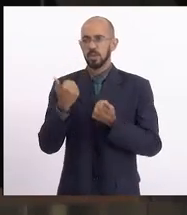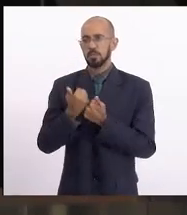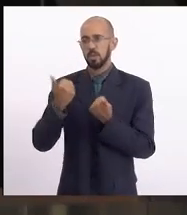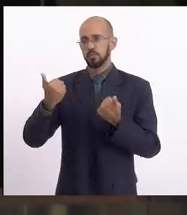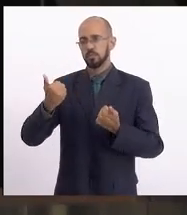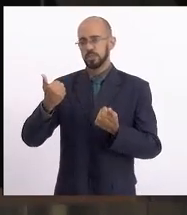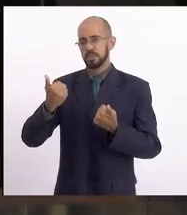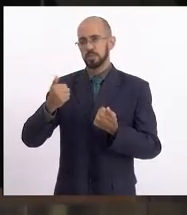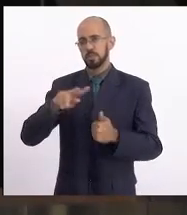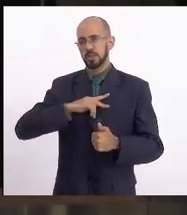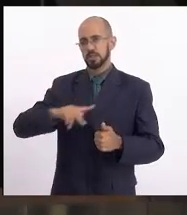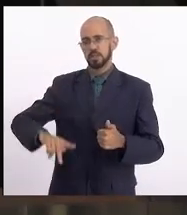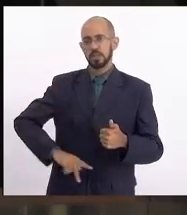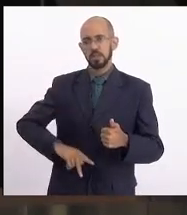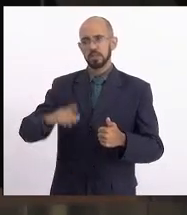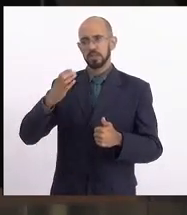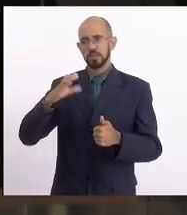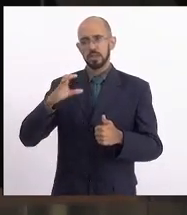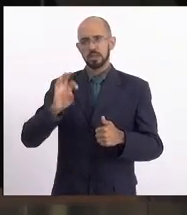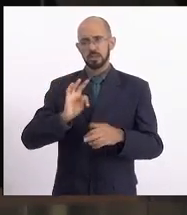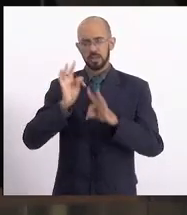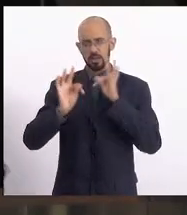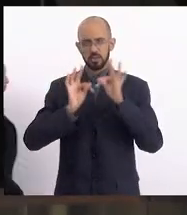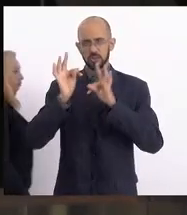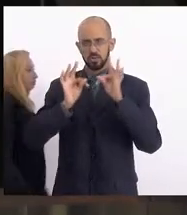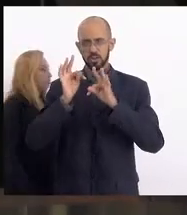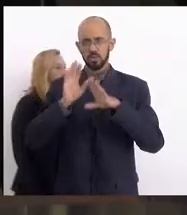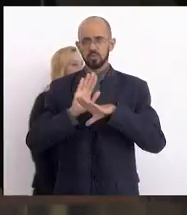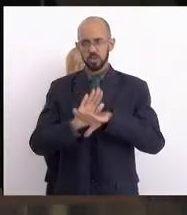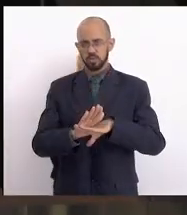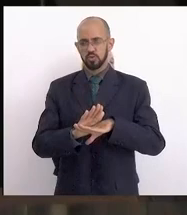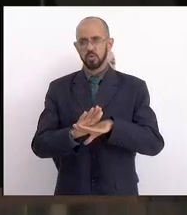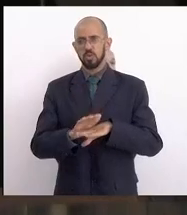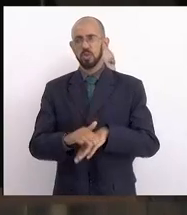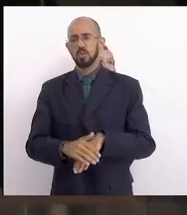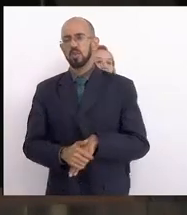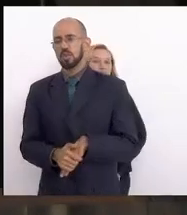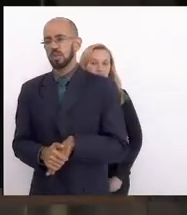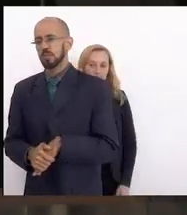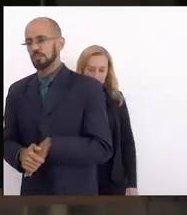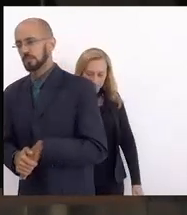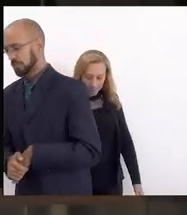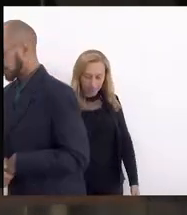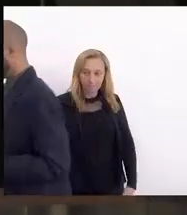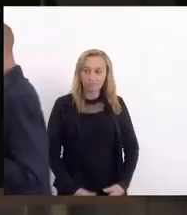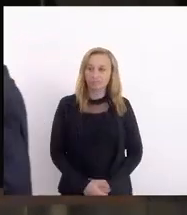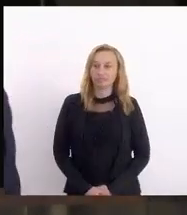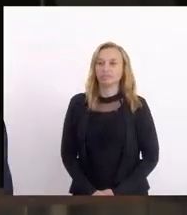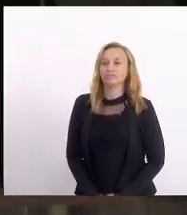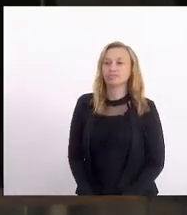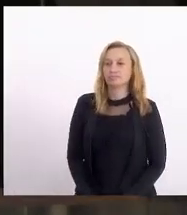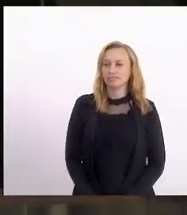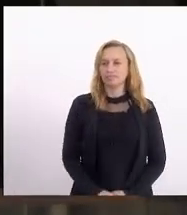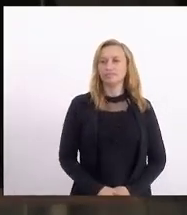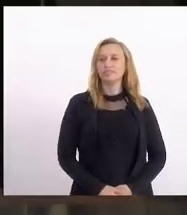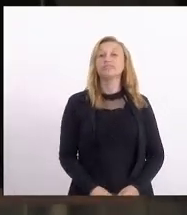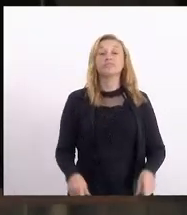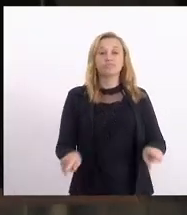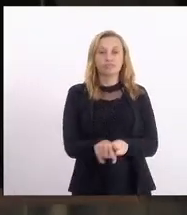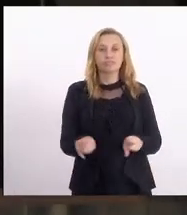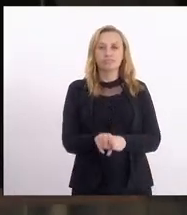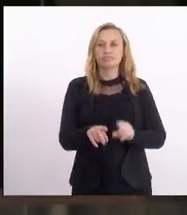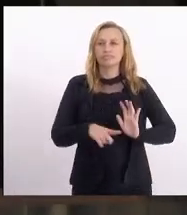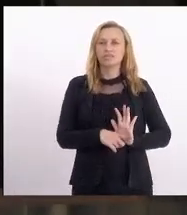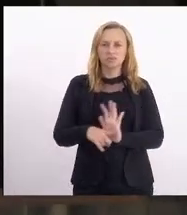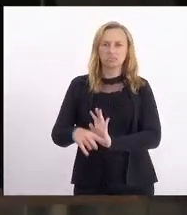Ciência e Tecnologia, dando contribuições muito relevantes, é também vice-presidente da Comissão de Educação, da qual eu participo desde que cheguei aqui, também com contribuições